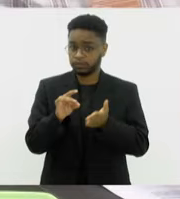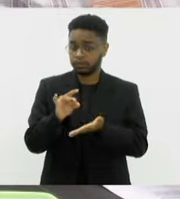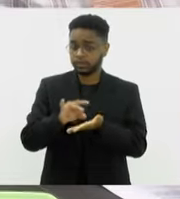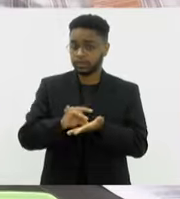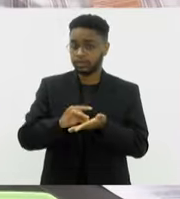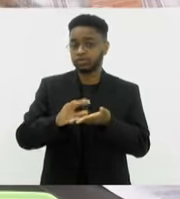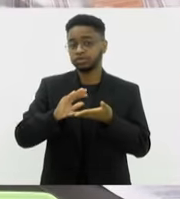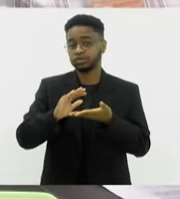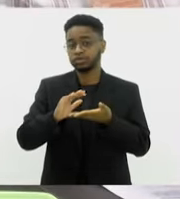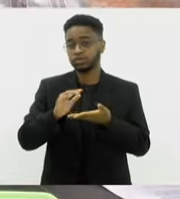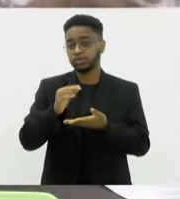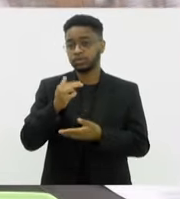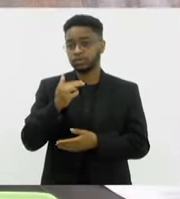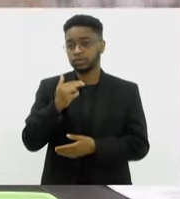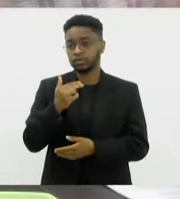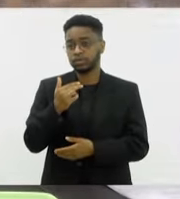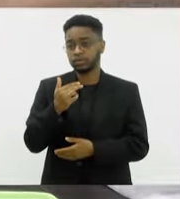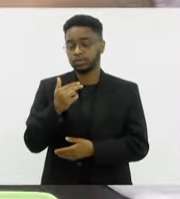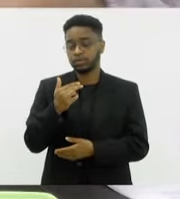tirar a possibilidade